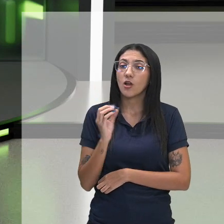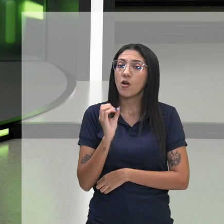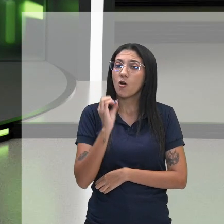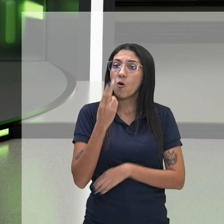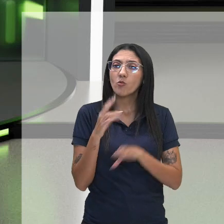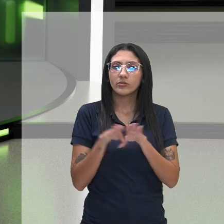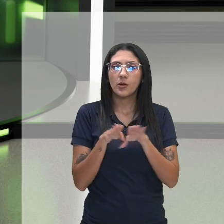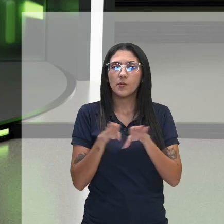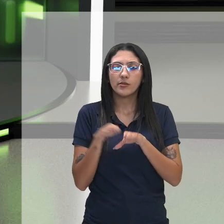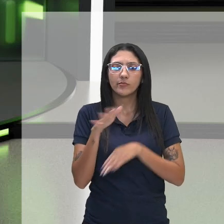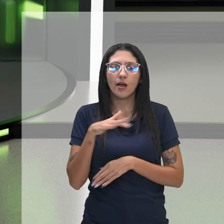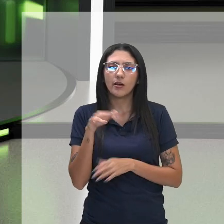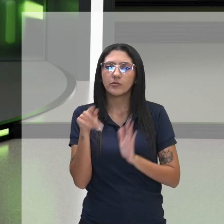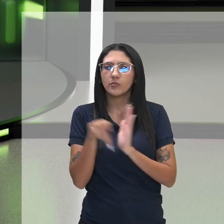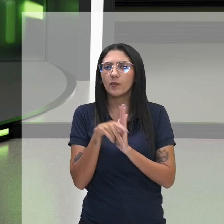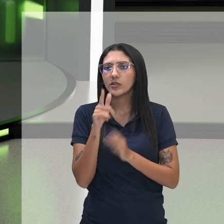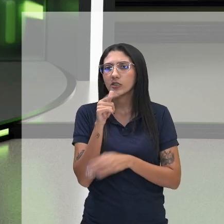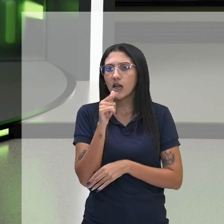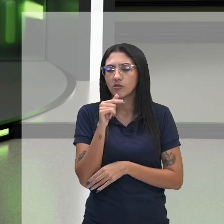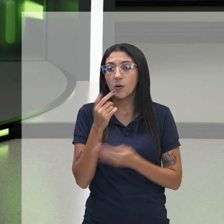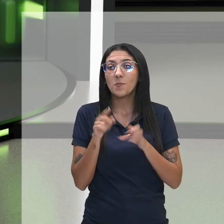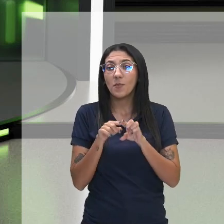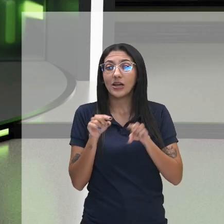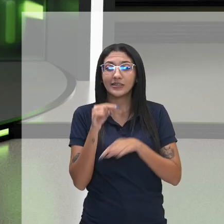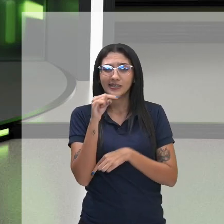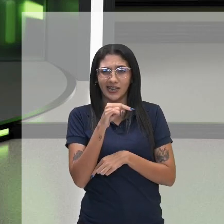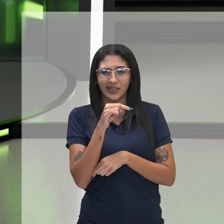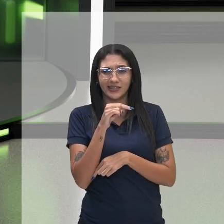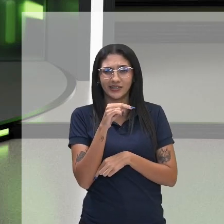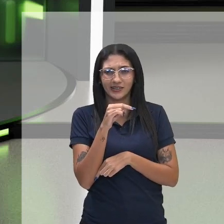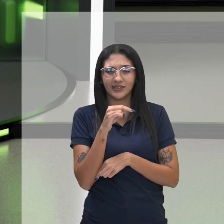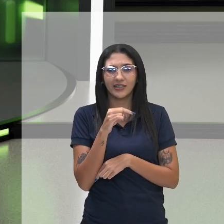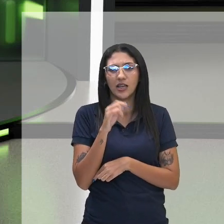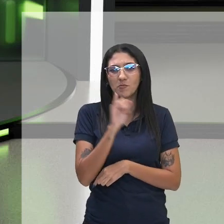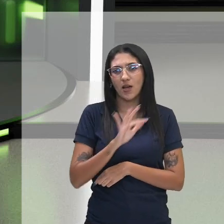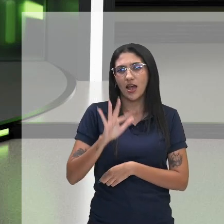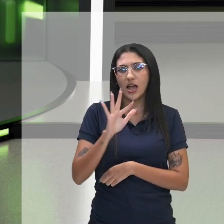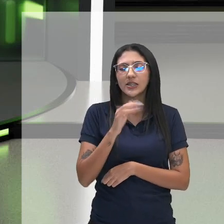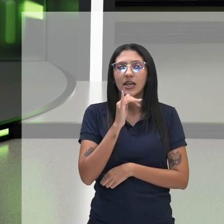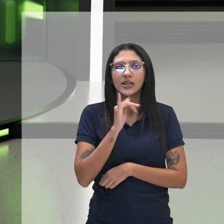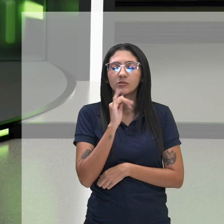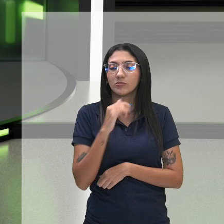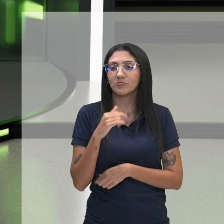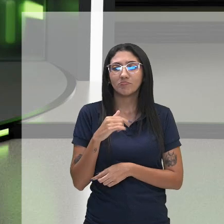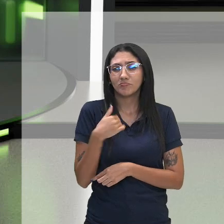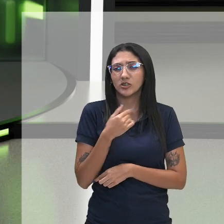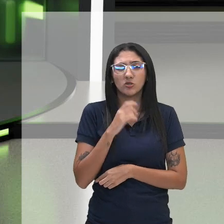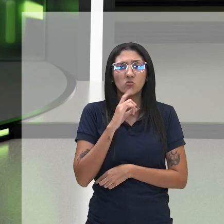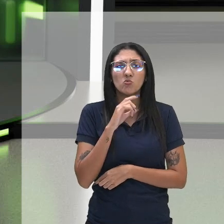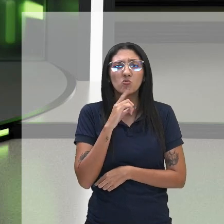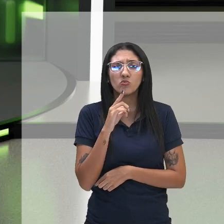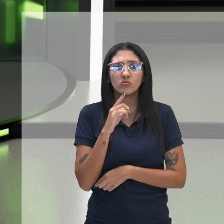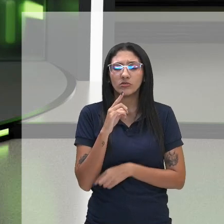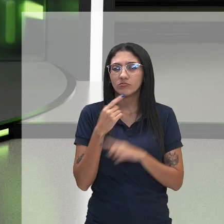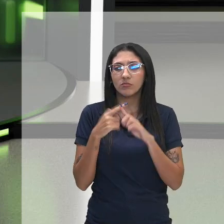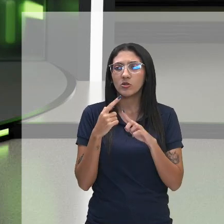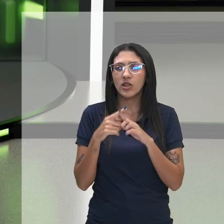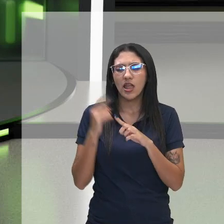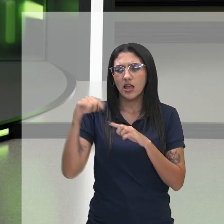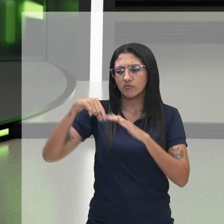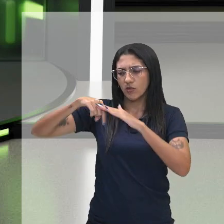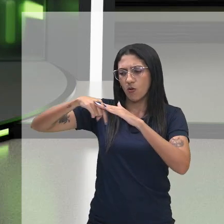com oceânica, né? Nesse caso ali, dificilmente a gente percebe, né? Porque está acontecendo lá abaixo